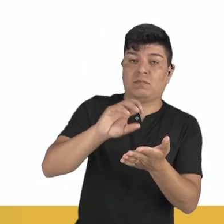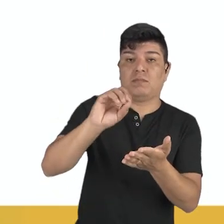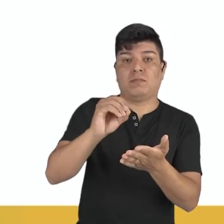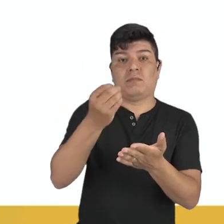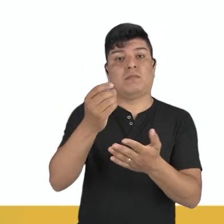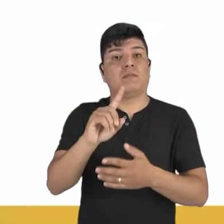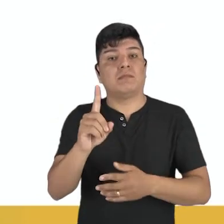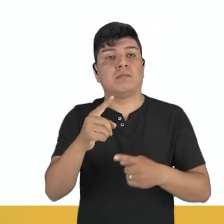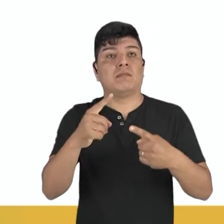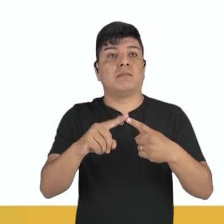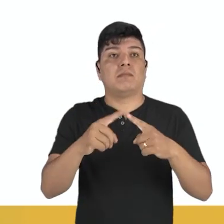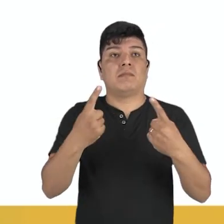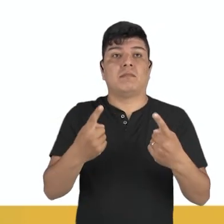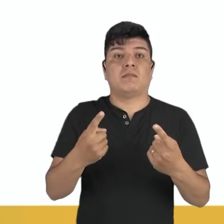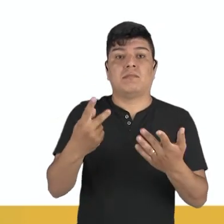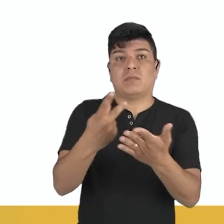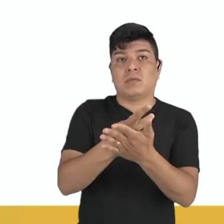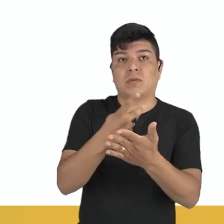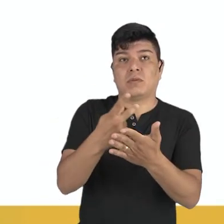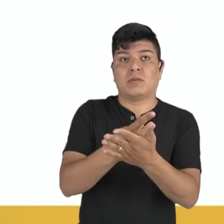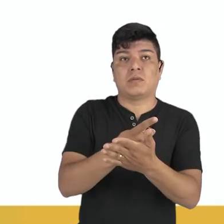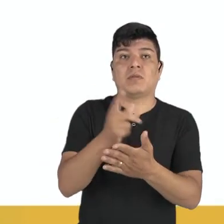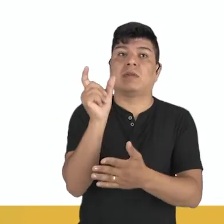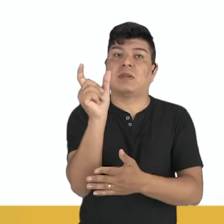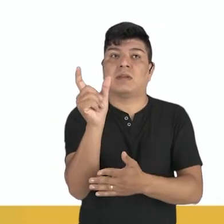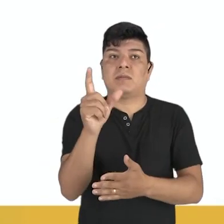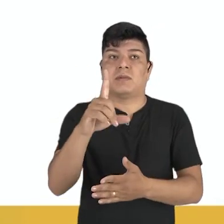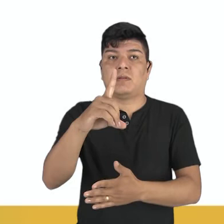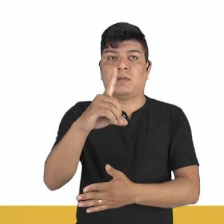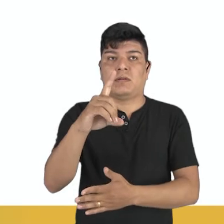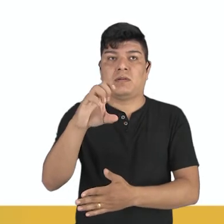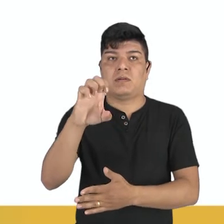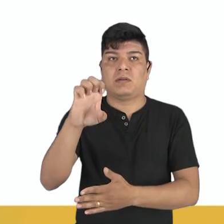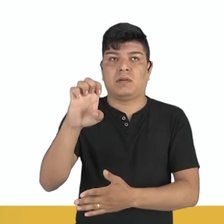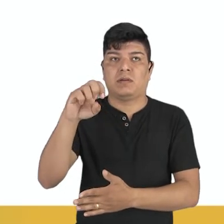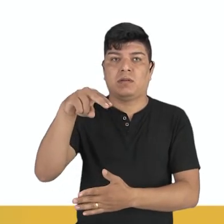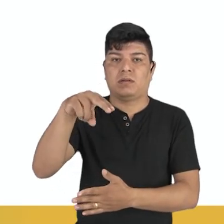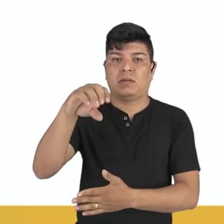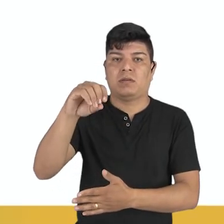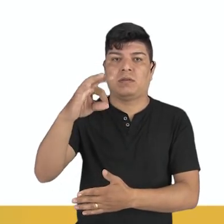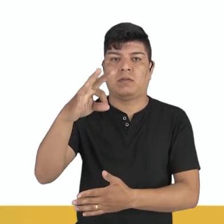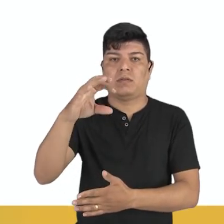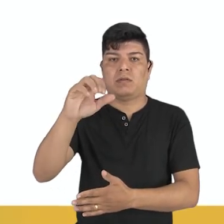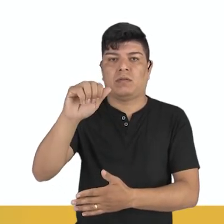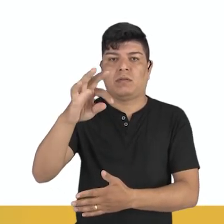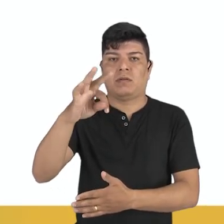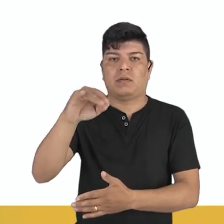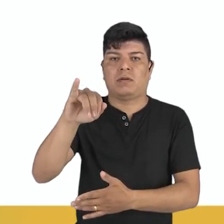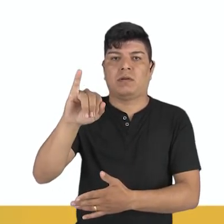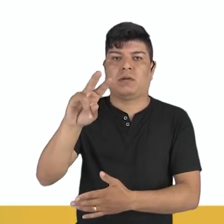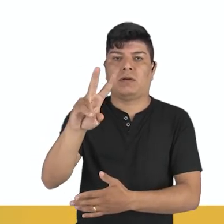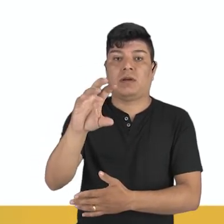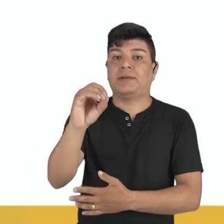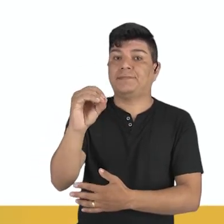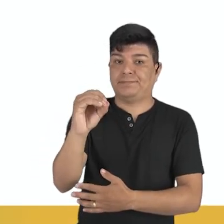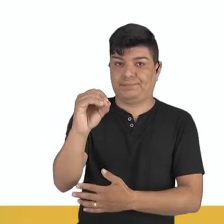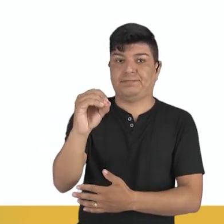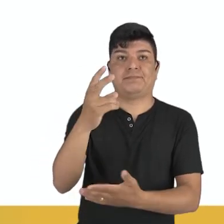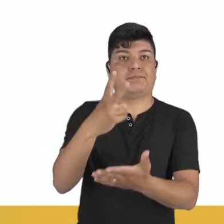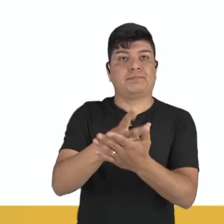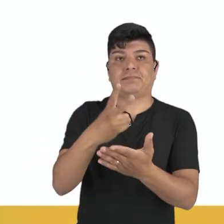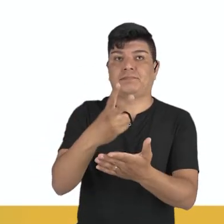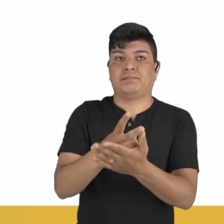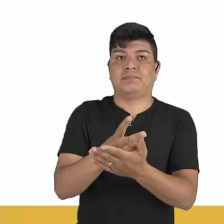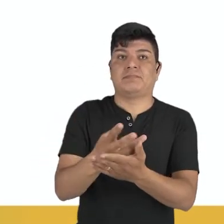o erro está na palavra denotativo a literatura sempre vai ser visto no ponto de visto